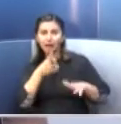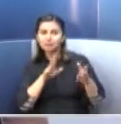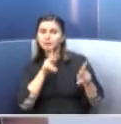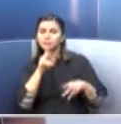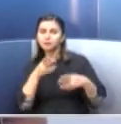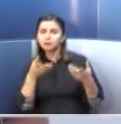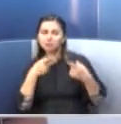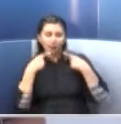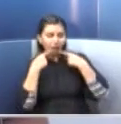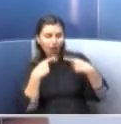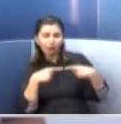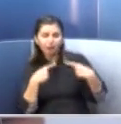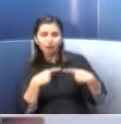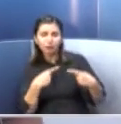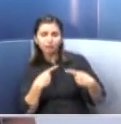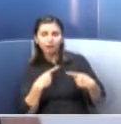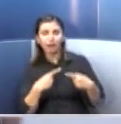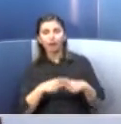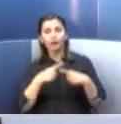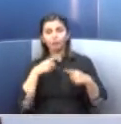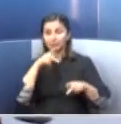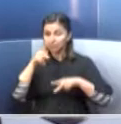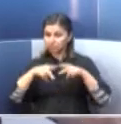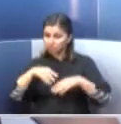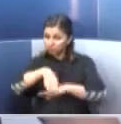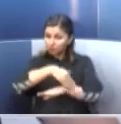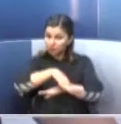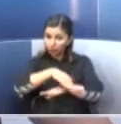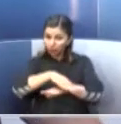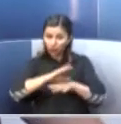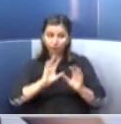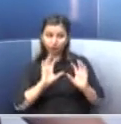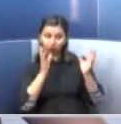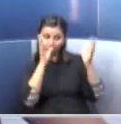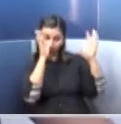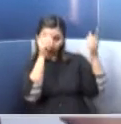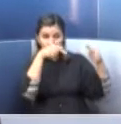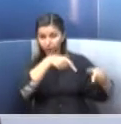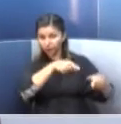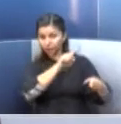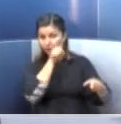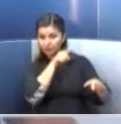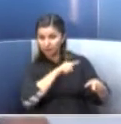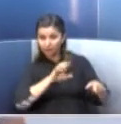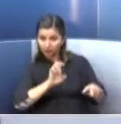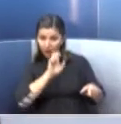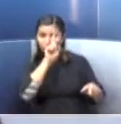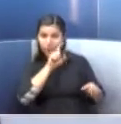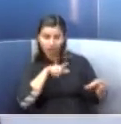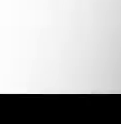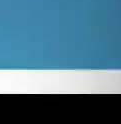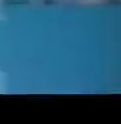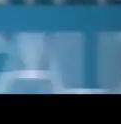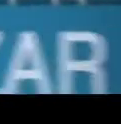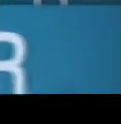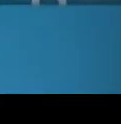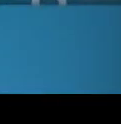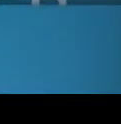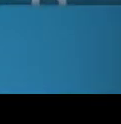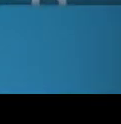criticar, e eles estavam lá elogiando, então, o mérito é seu, né? E aqui eu quero reconhecer de público. É isso, senhor vereador. Obrigado.